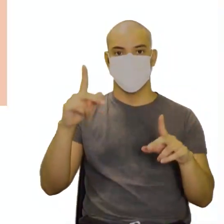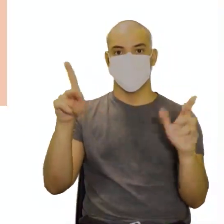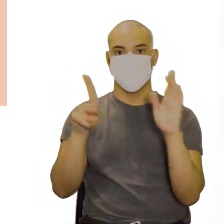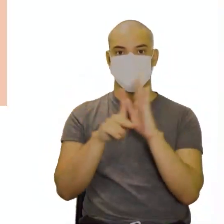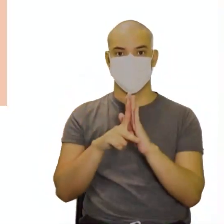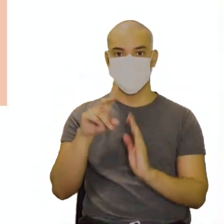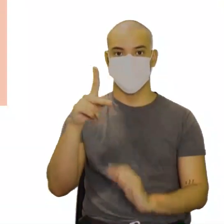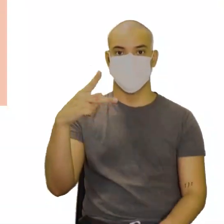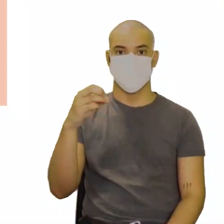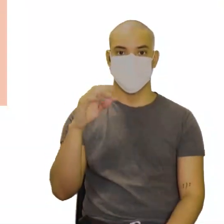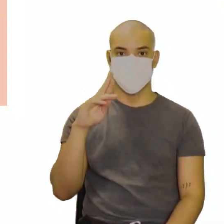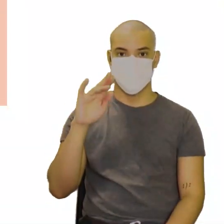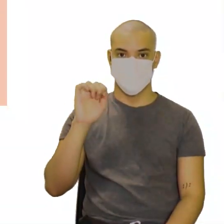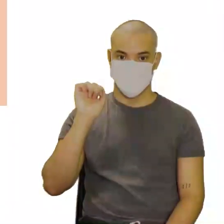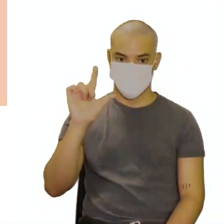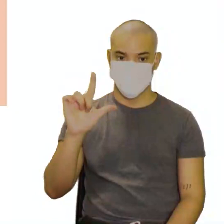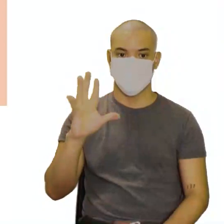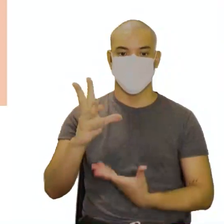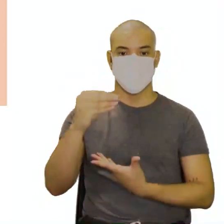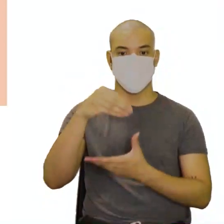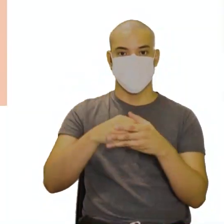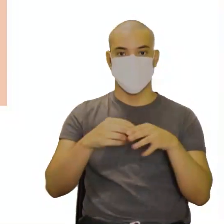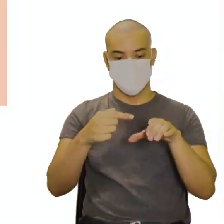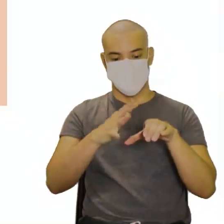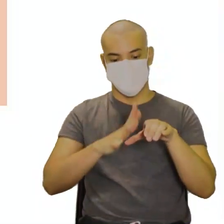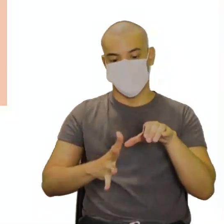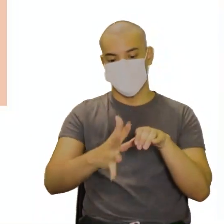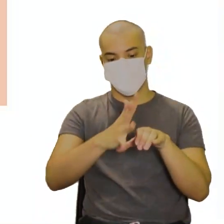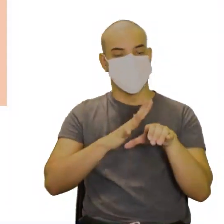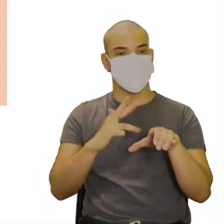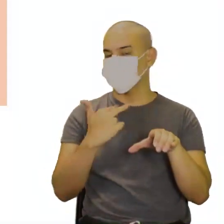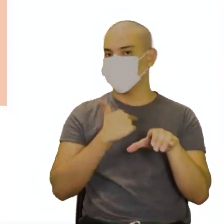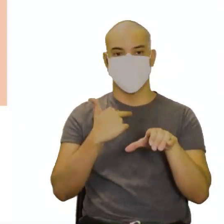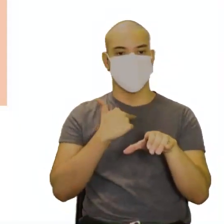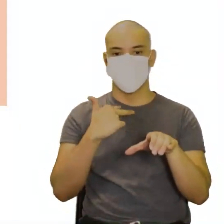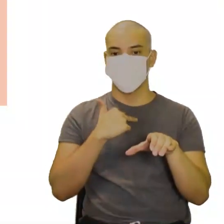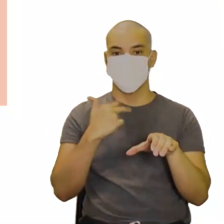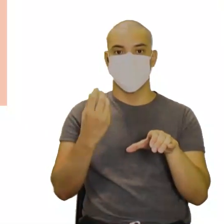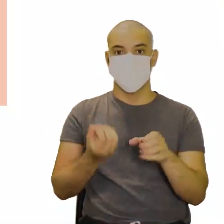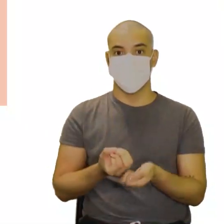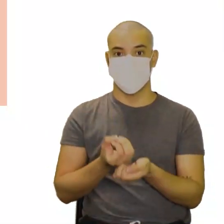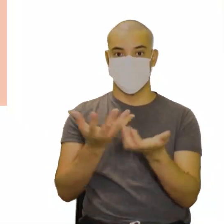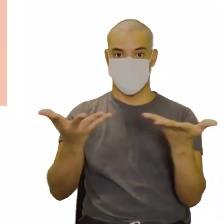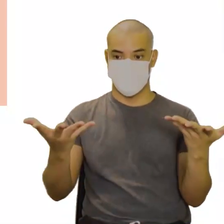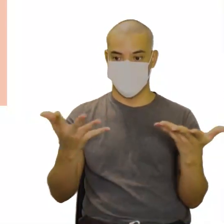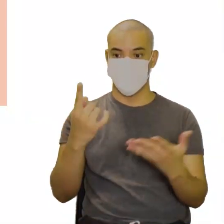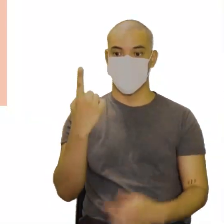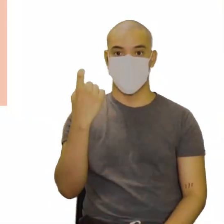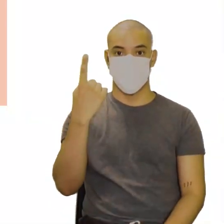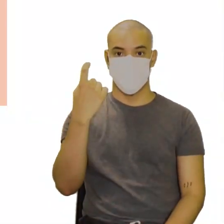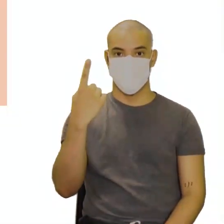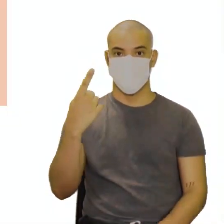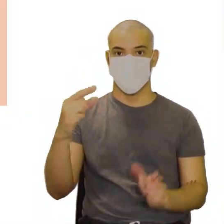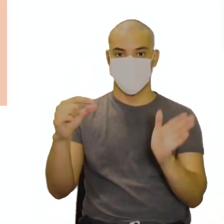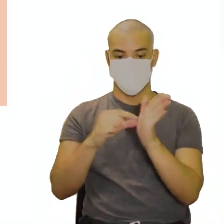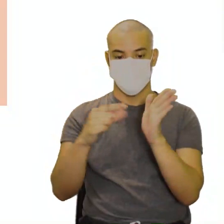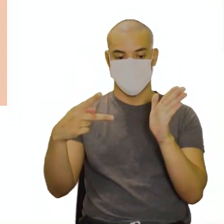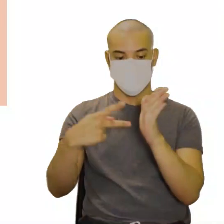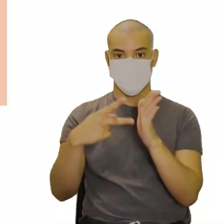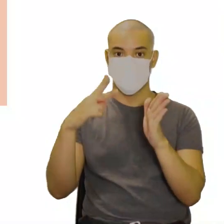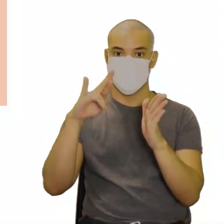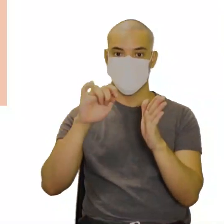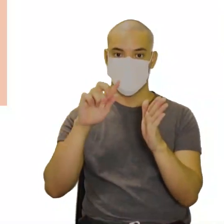potencial elétrico, para um circuito que não pode ser fornecida por apenas um gerador,